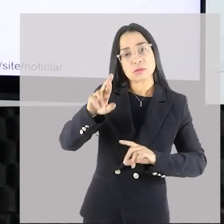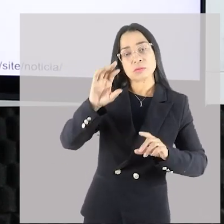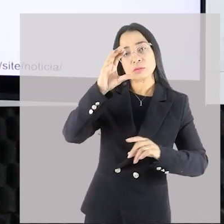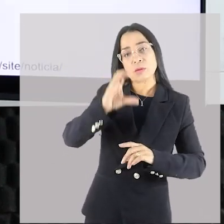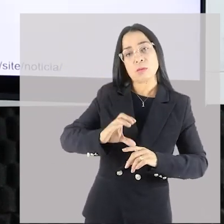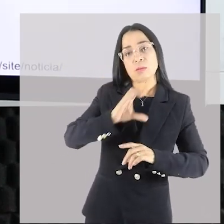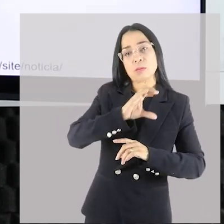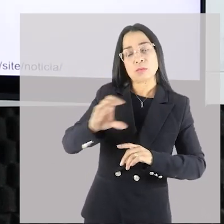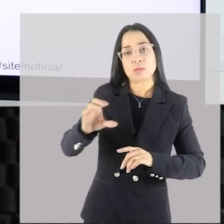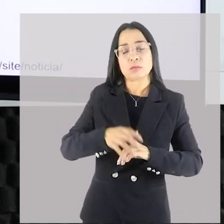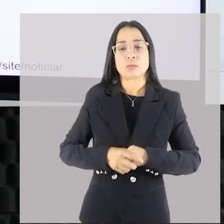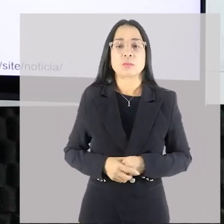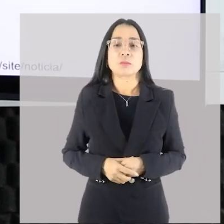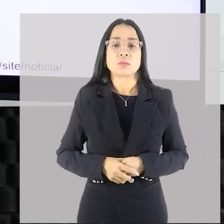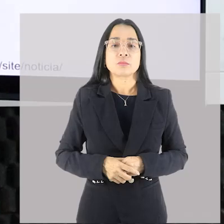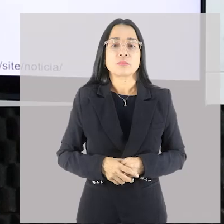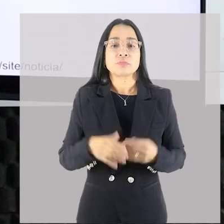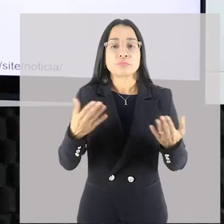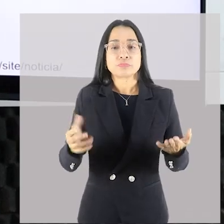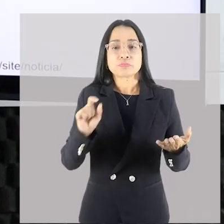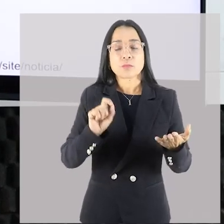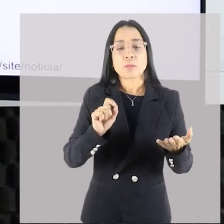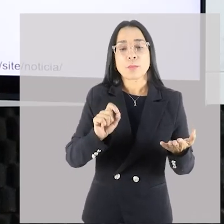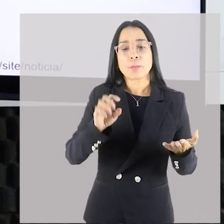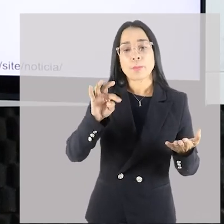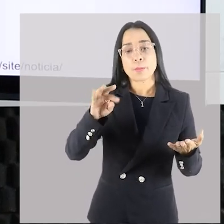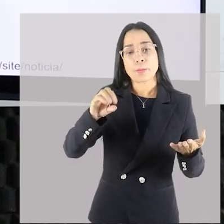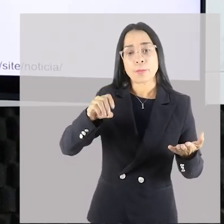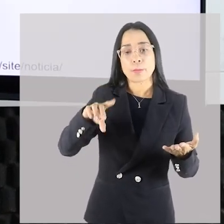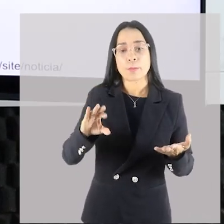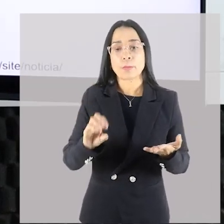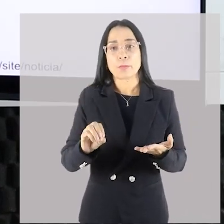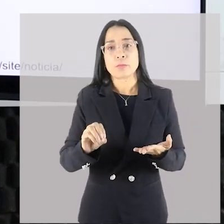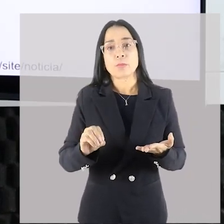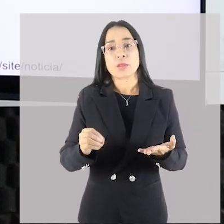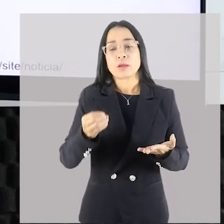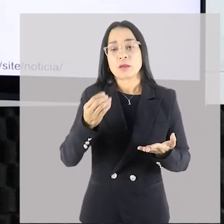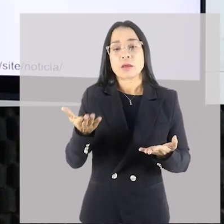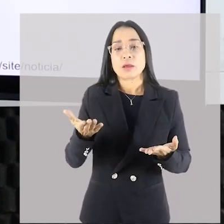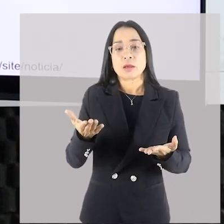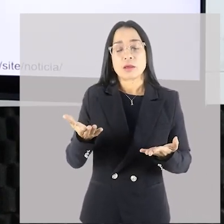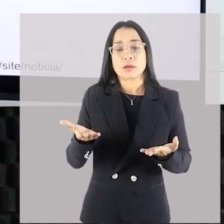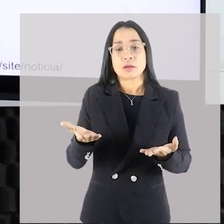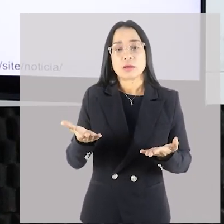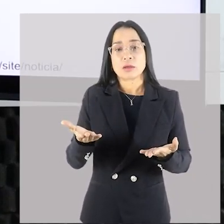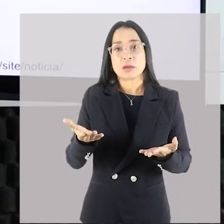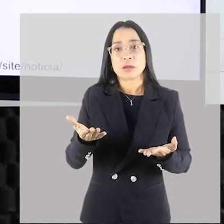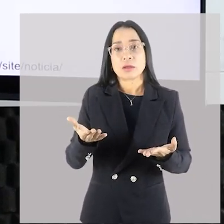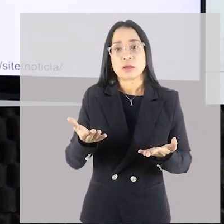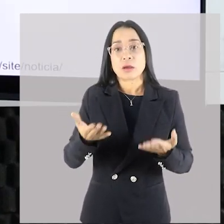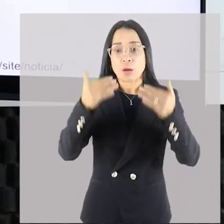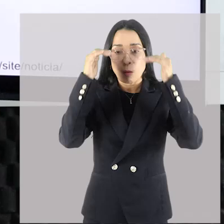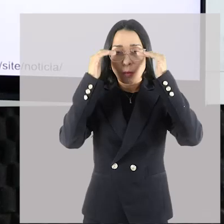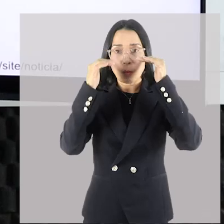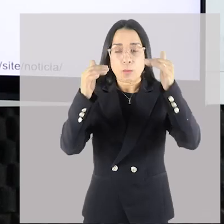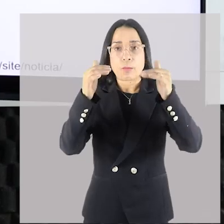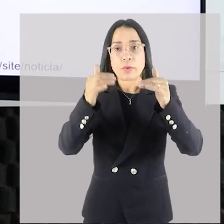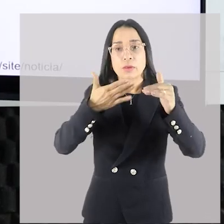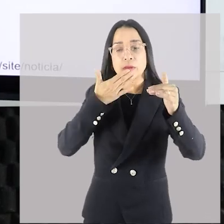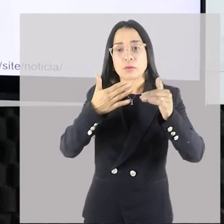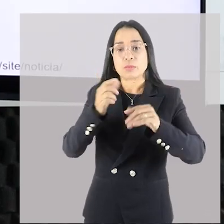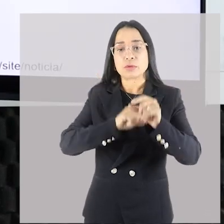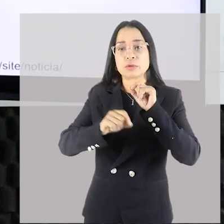cristã. Então Teodósio ele atendeu prontamente esse pedido e finalizou